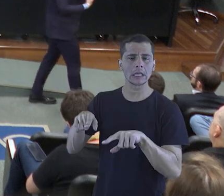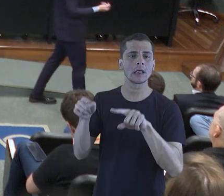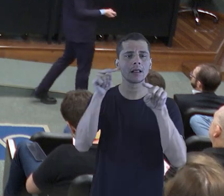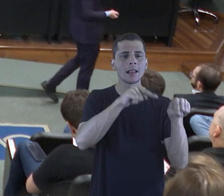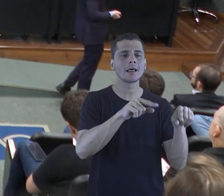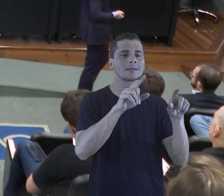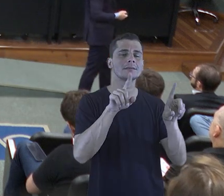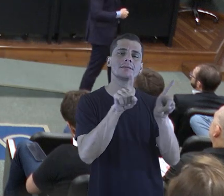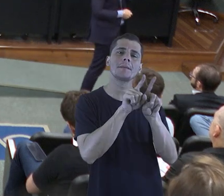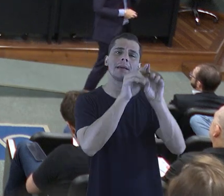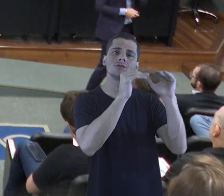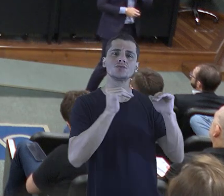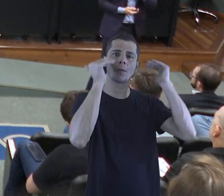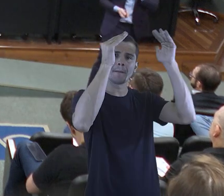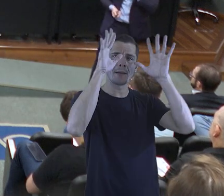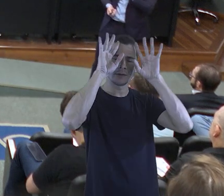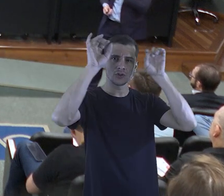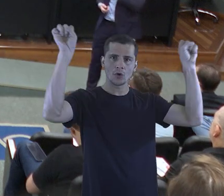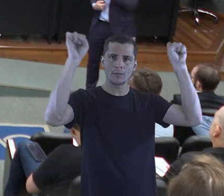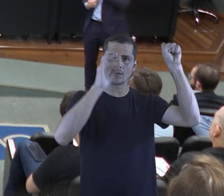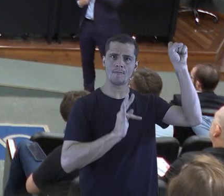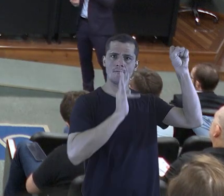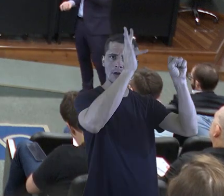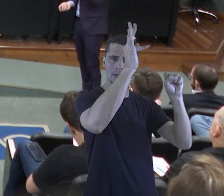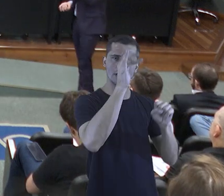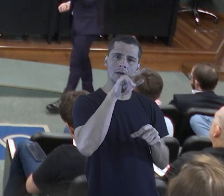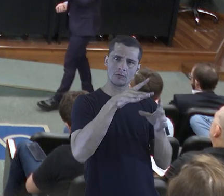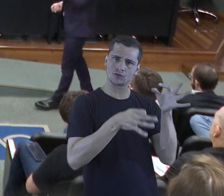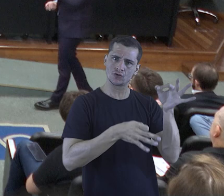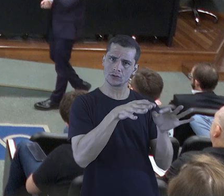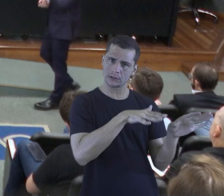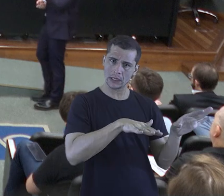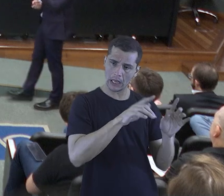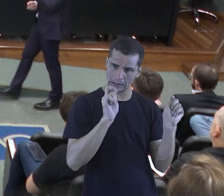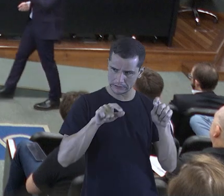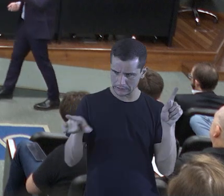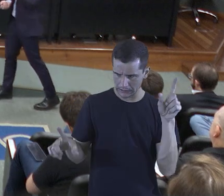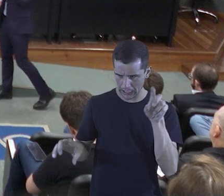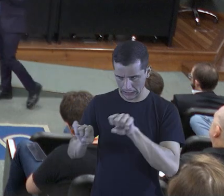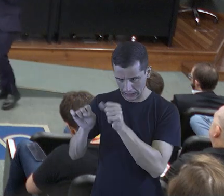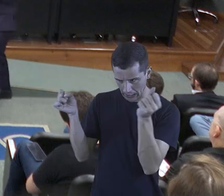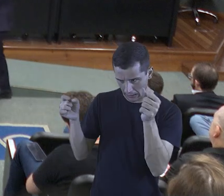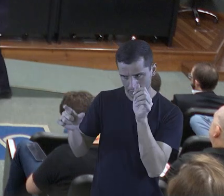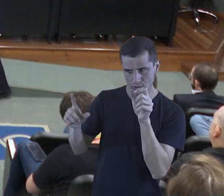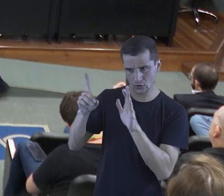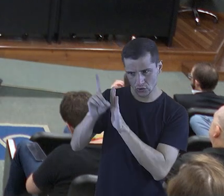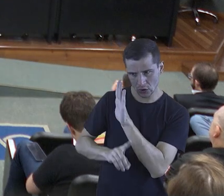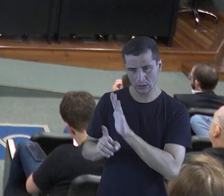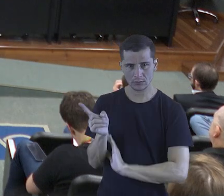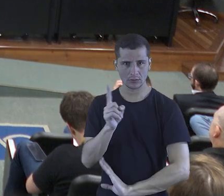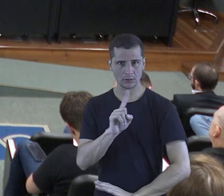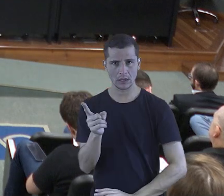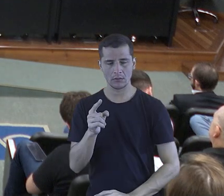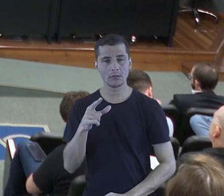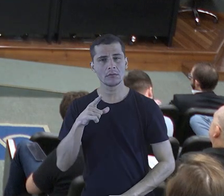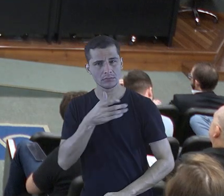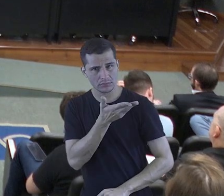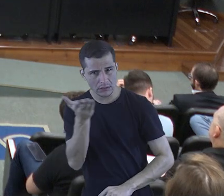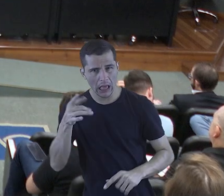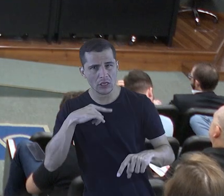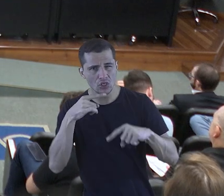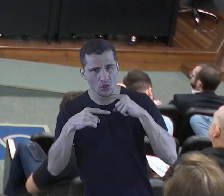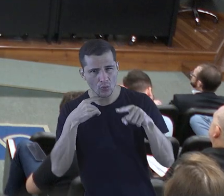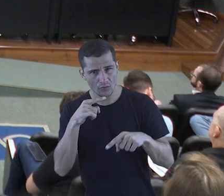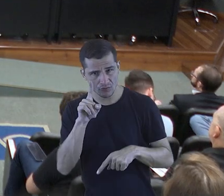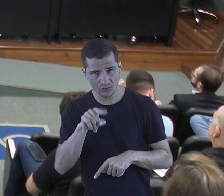Constituição. Então, você pode discutir questões vinculadas à proteção e privacidade de dados no Supremo Tribunal Federal, para verificar se houve ou não